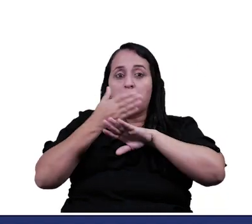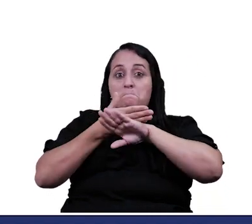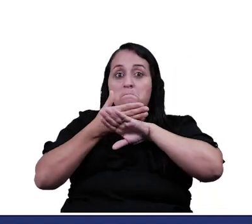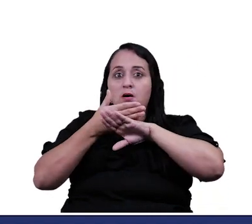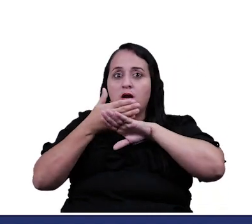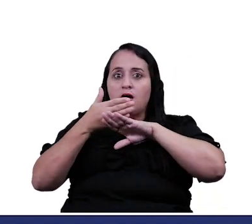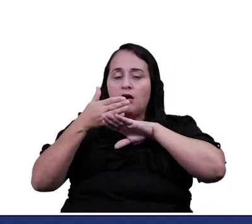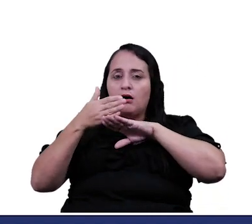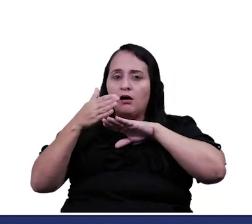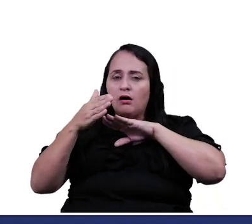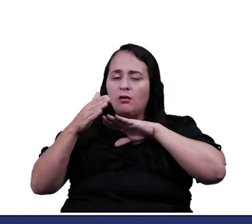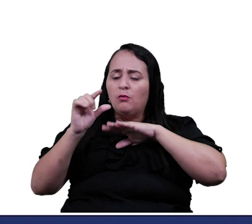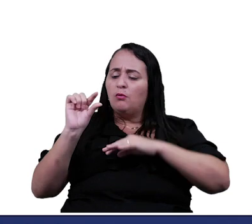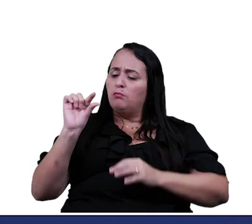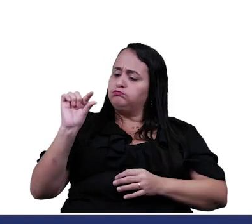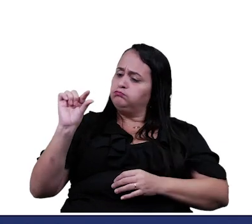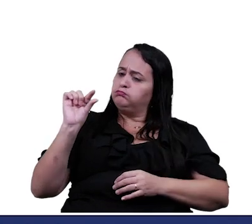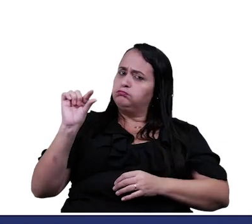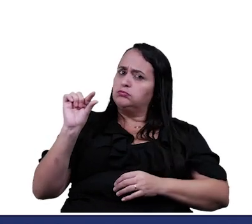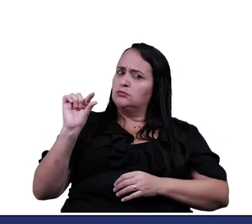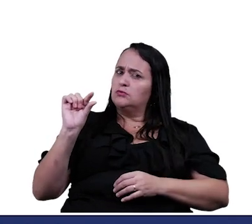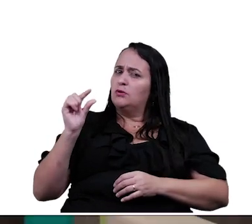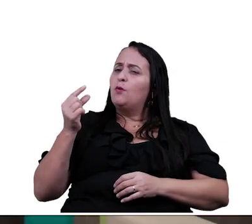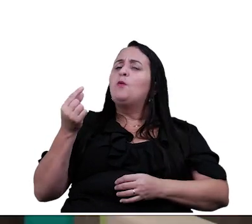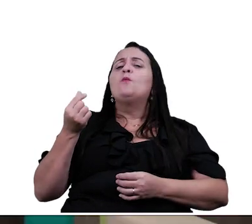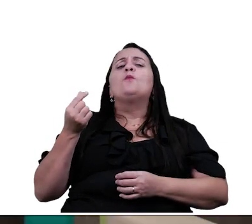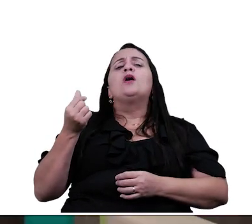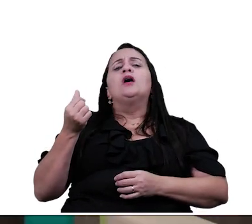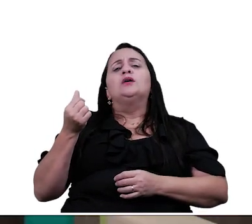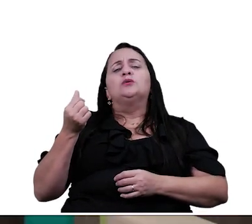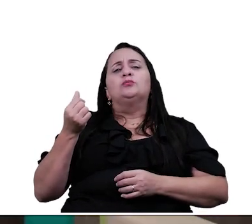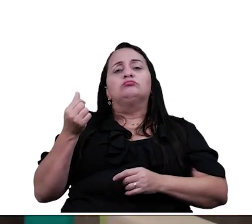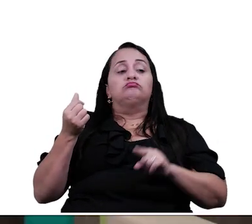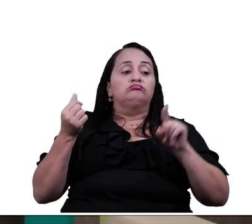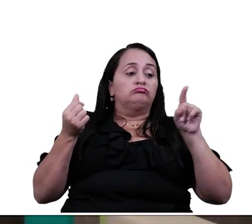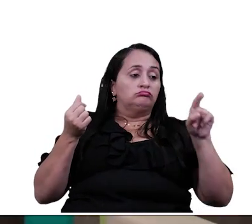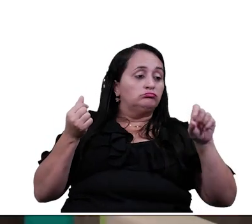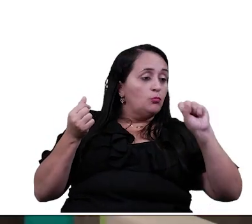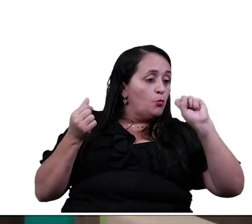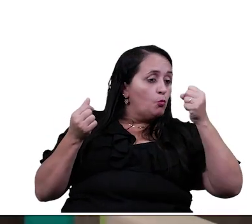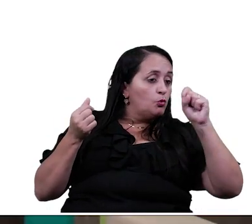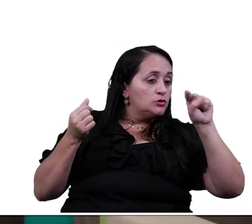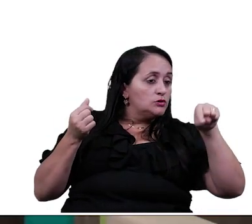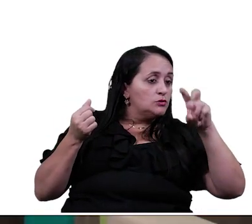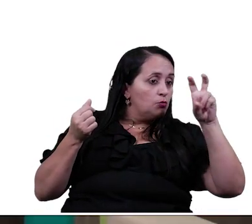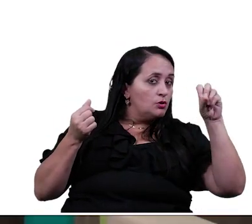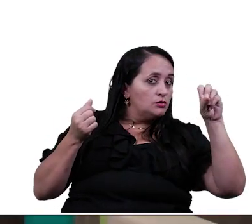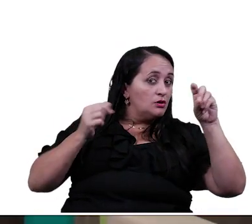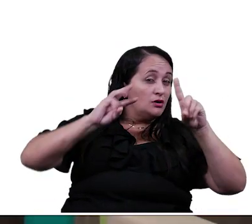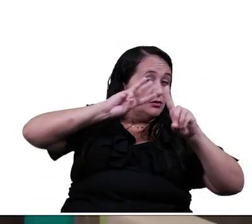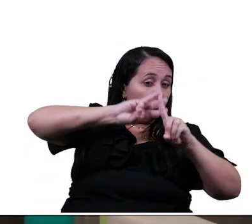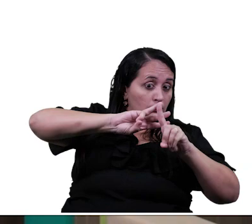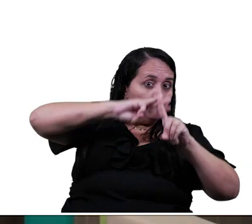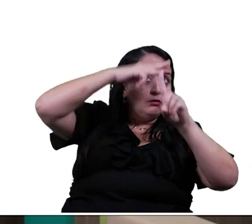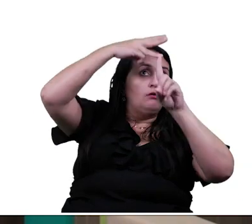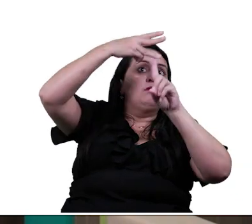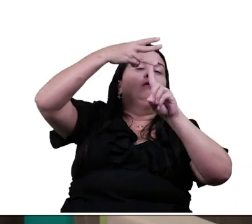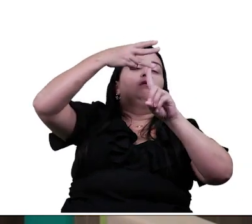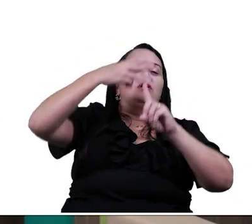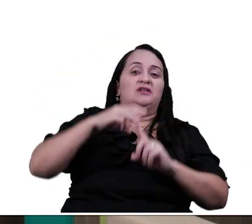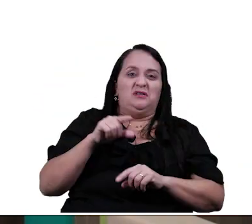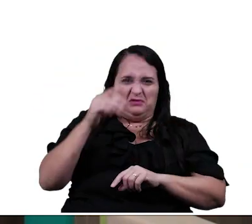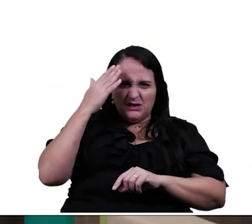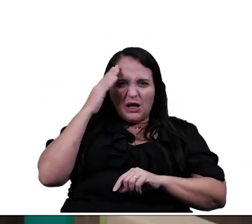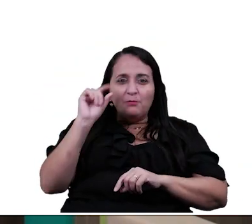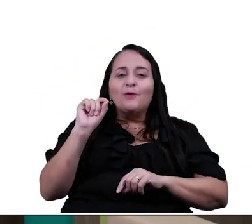outro feijão custa o triplo. Qual é o preço dele? Observe então. Você sabe o que é triplo? Se você sabe, já